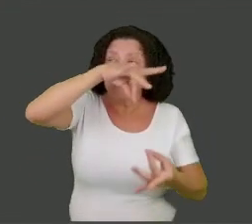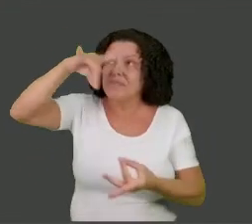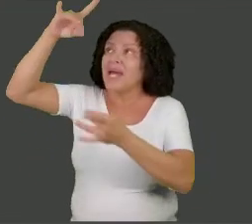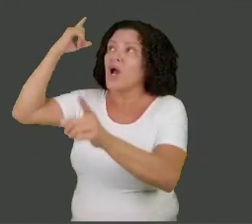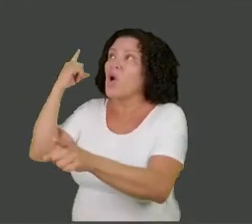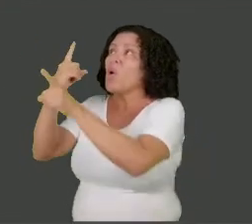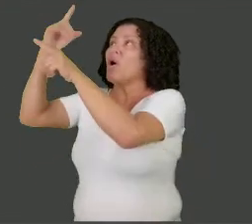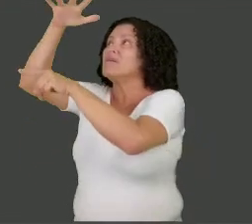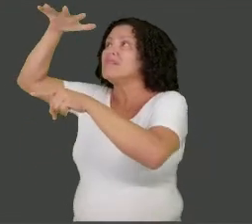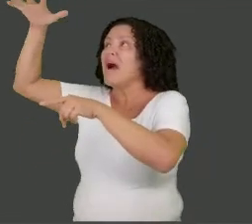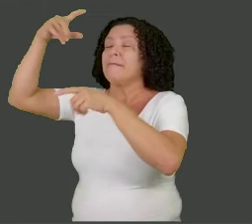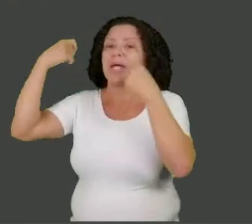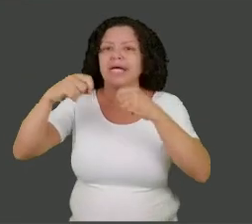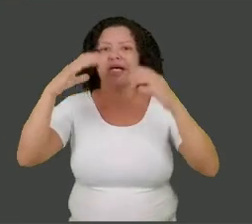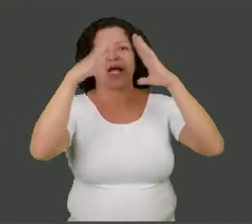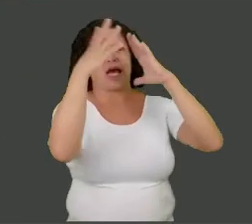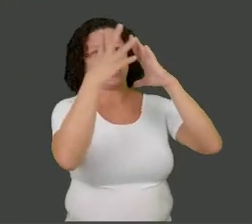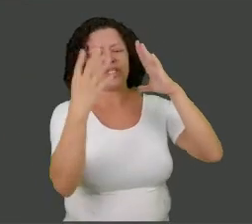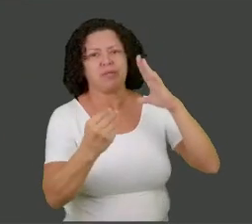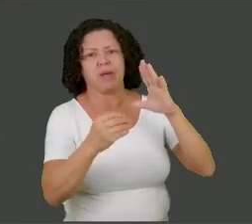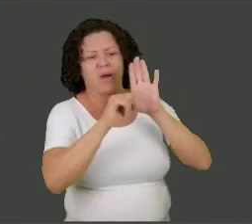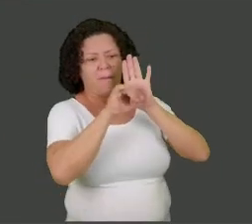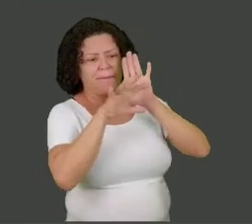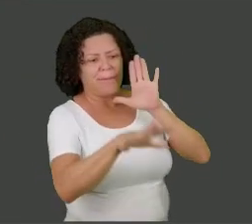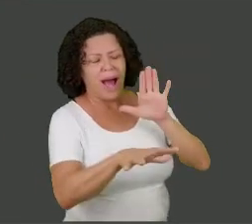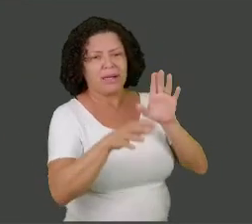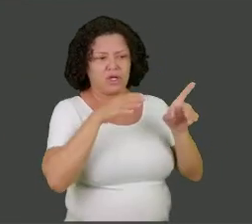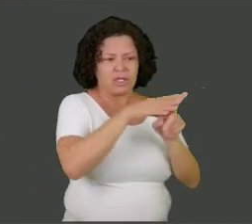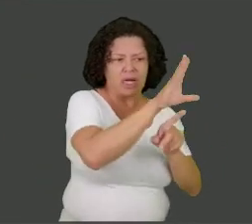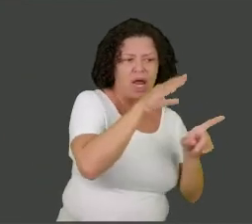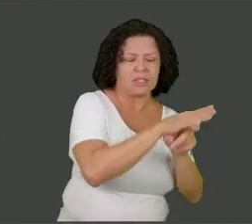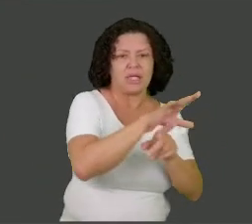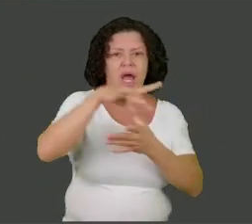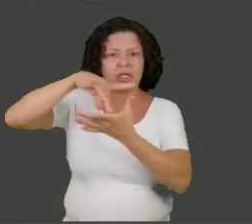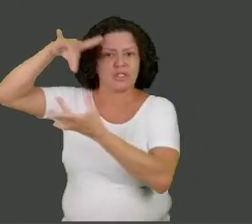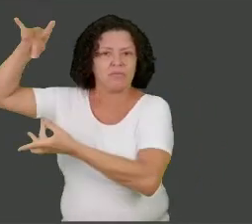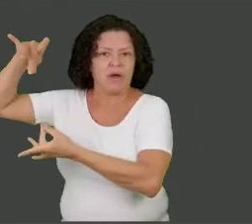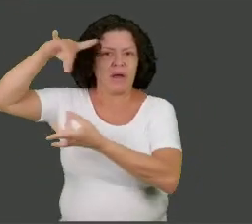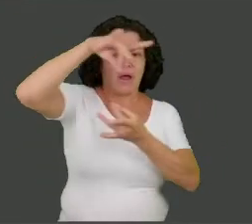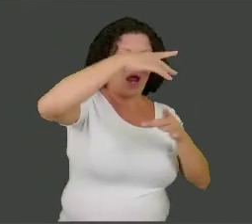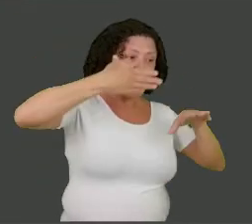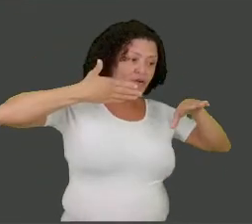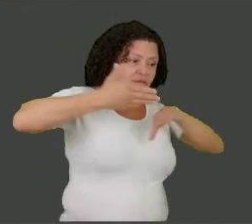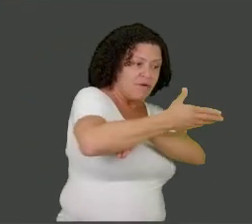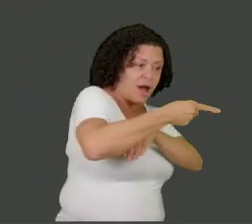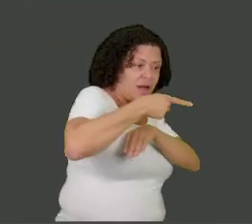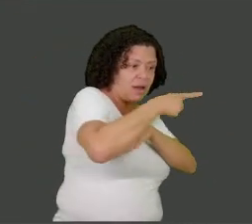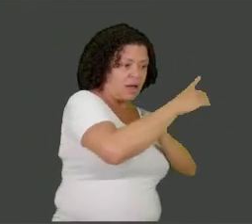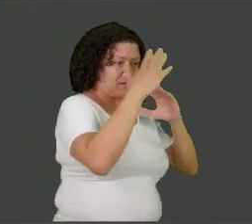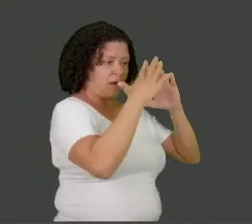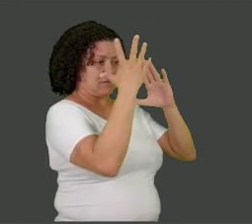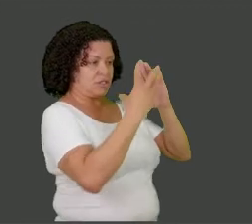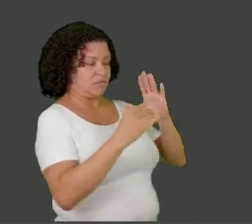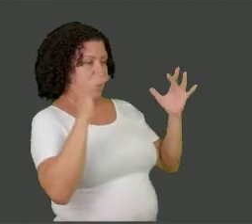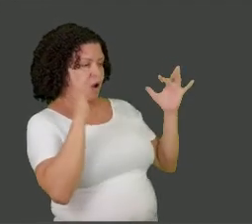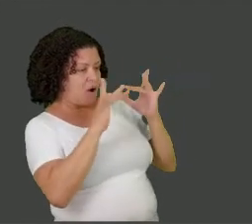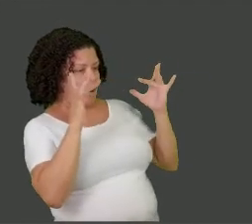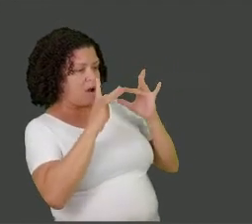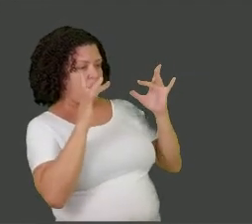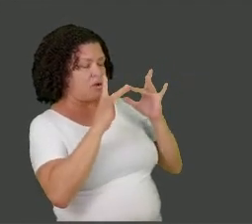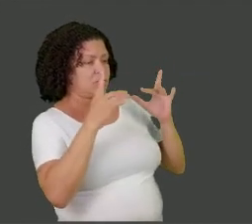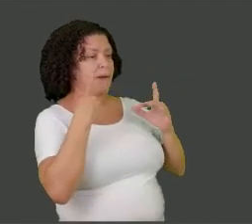nossa imagem abaixo, levados a um centro espírita para receber uma primeira orientação, um primeiro